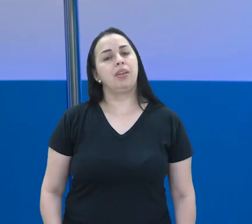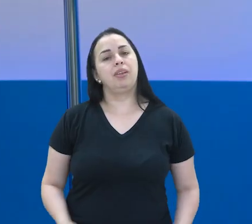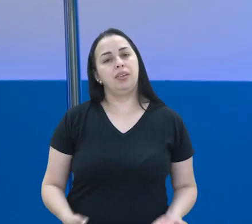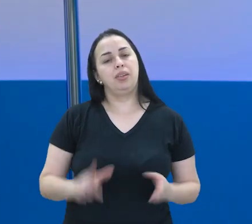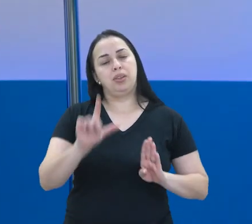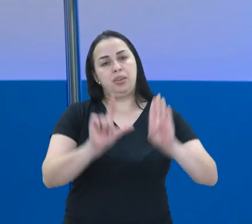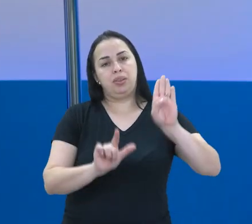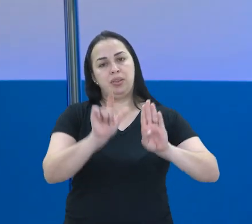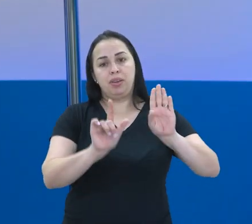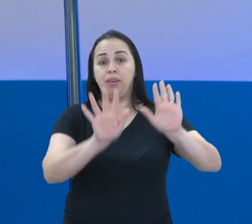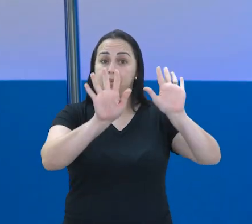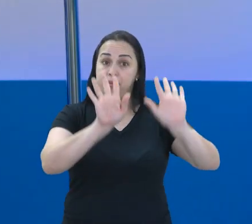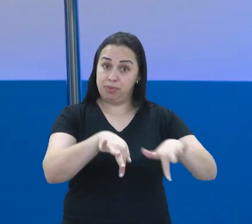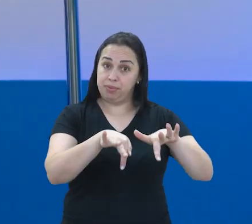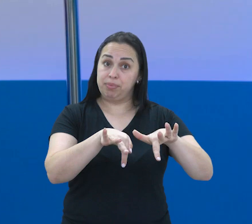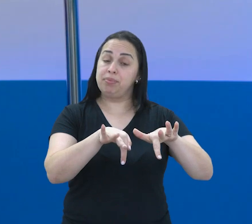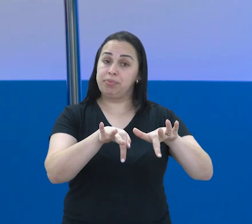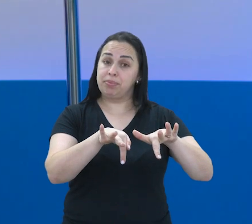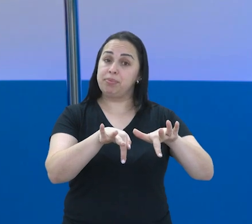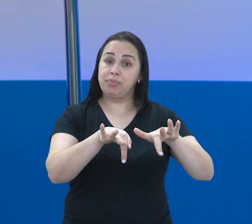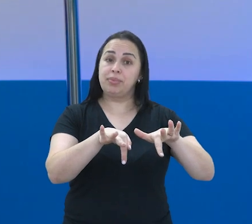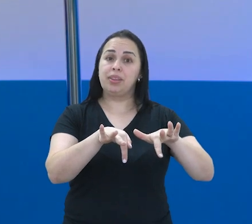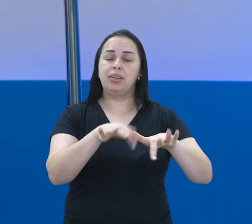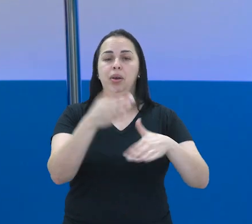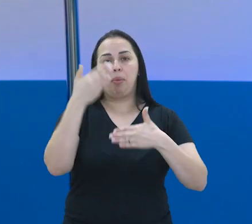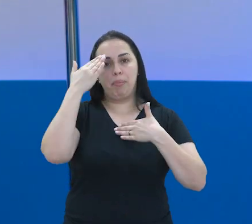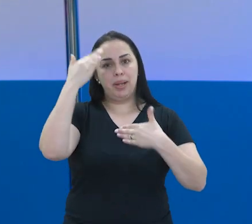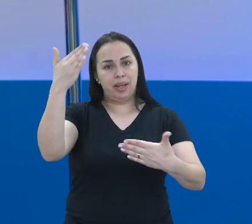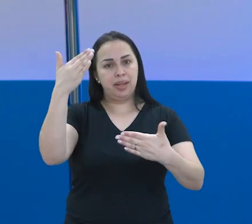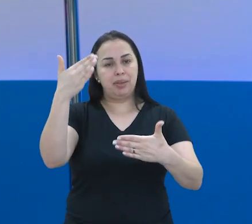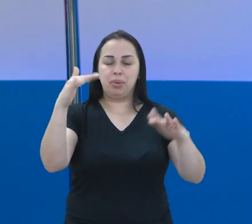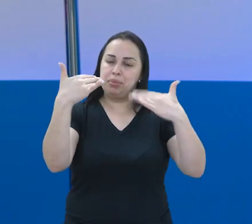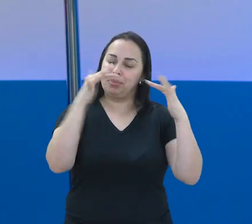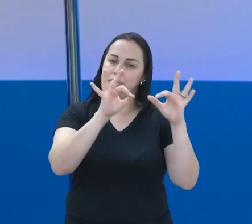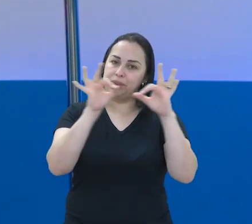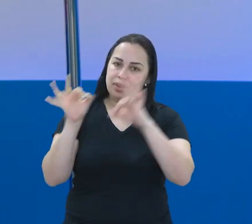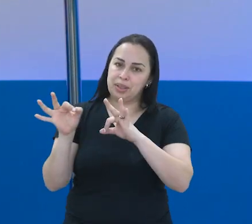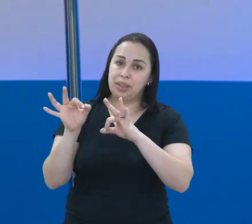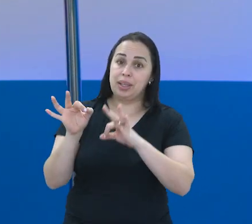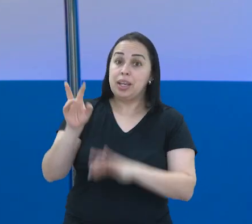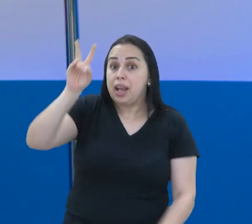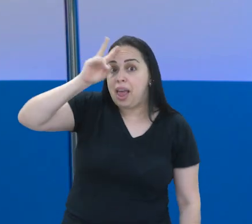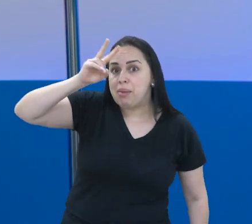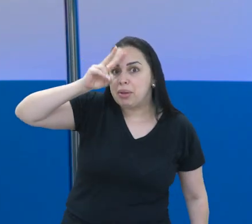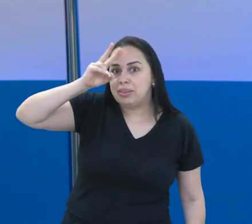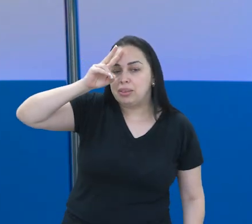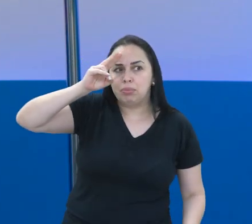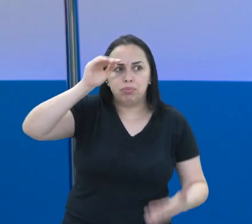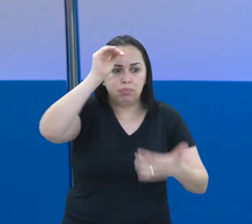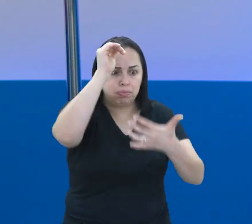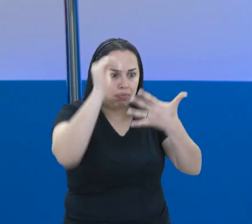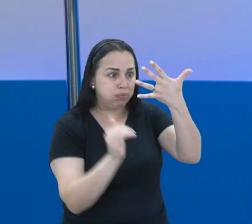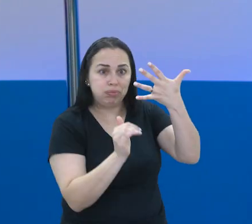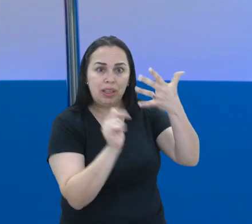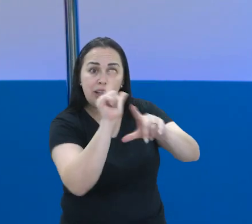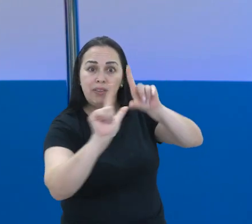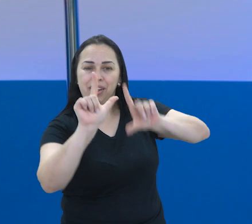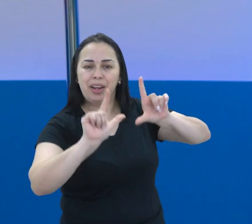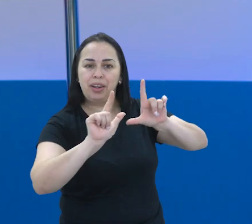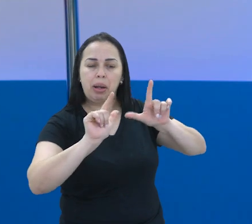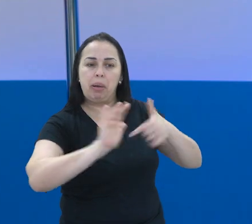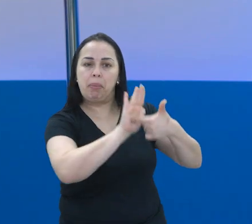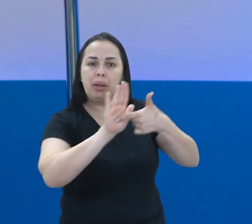E o boletim legislativo desta quinta-feira fica por aqui. Muito obrigada pela companhia. Não se esqueça que a programação completa da TV